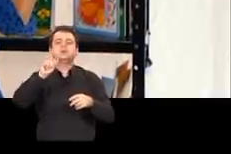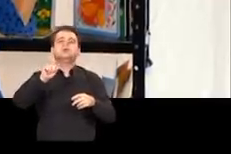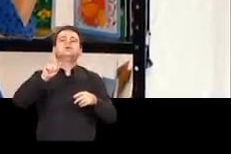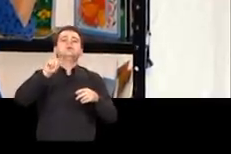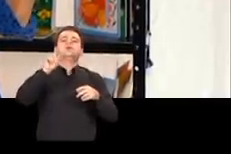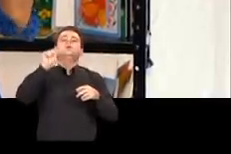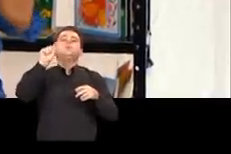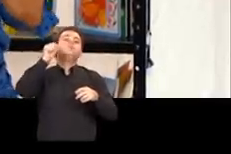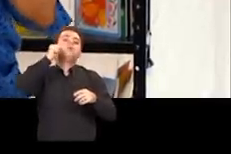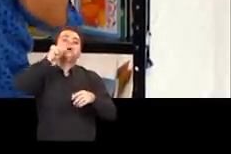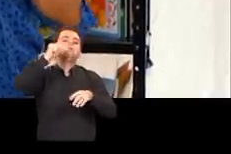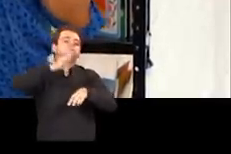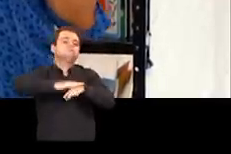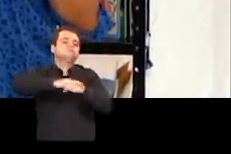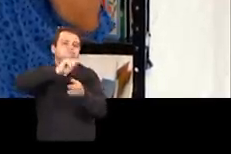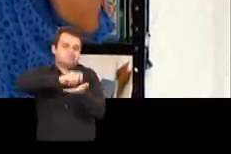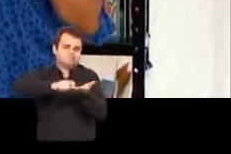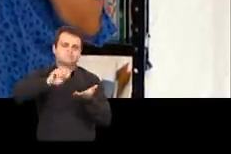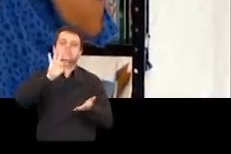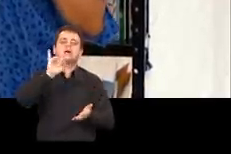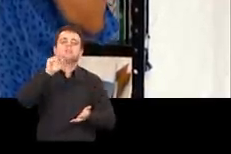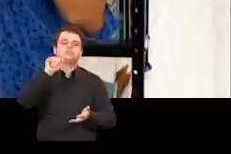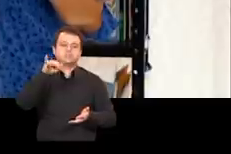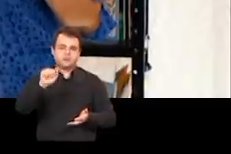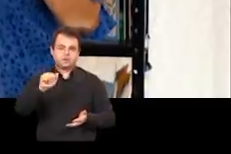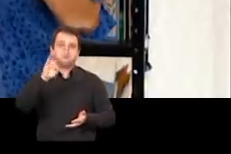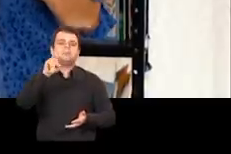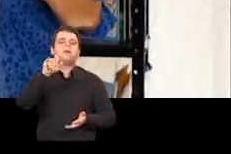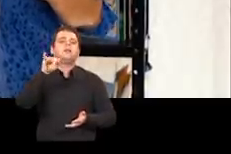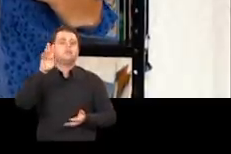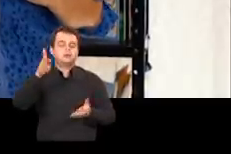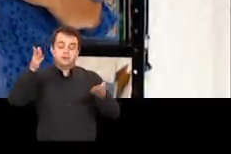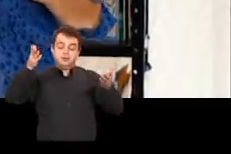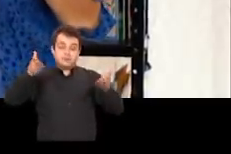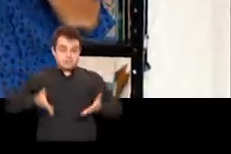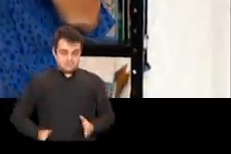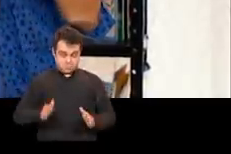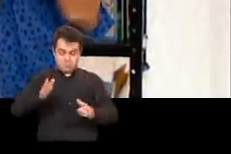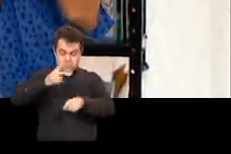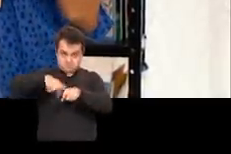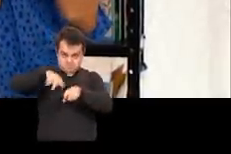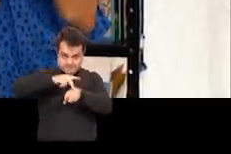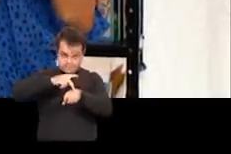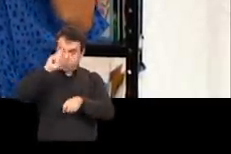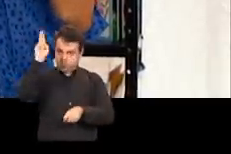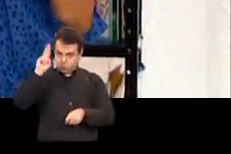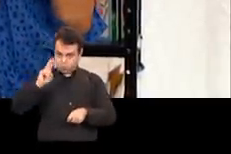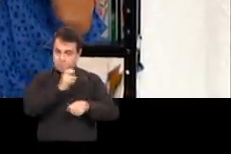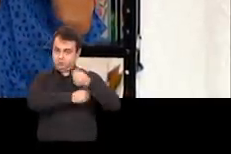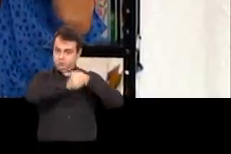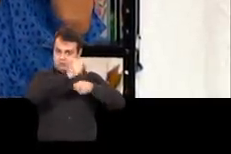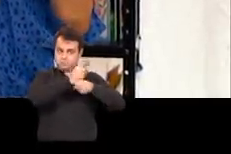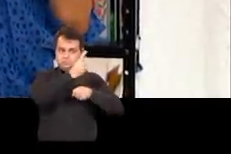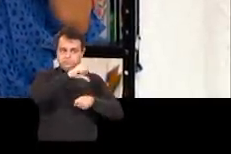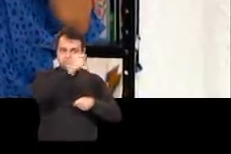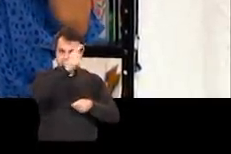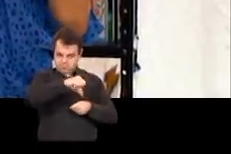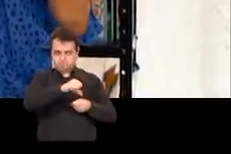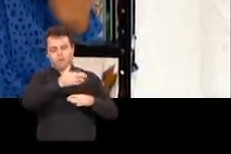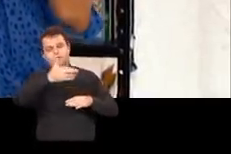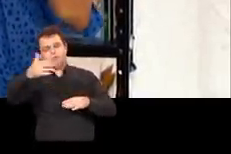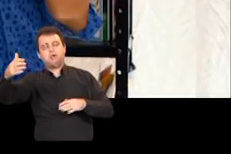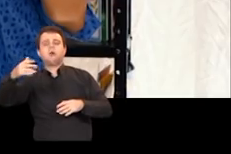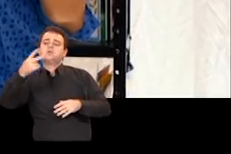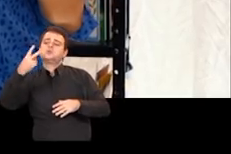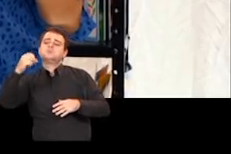Tatiana Belink. Tatiana Belink nasceu na Rússia em 1919 e faleceu em